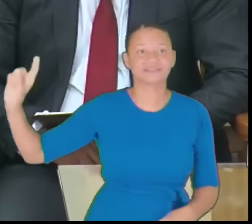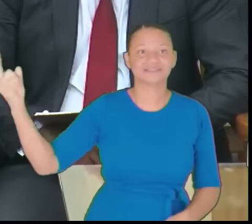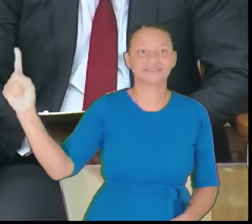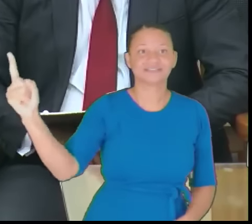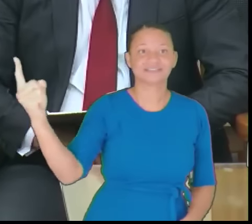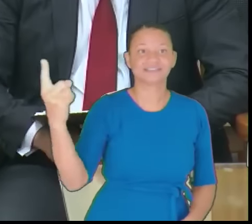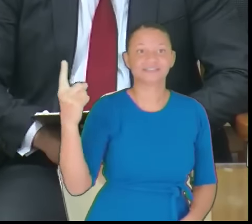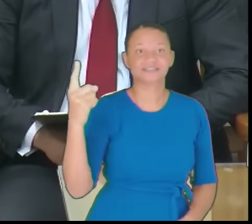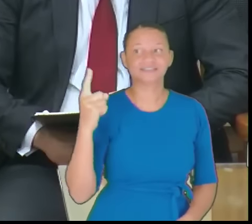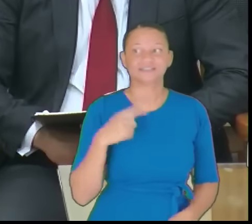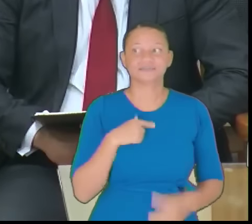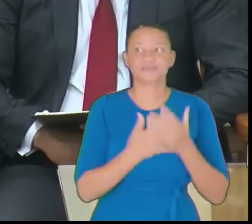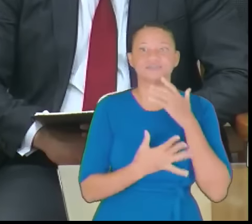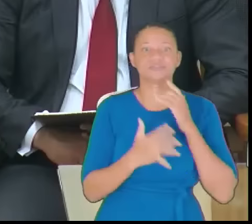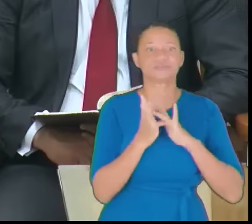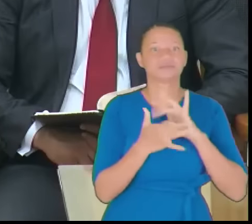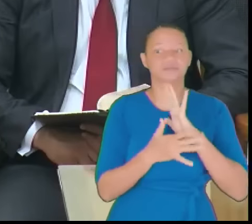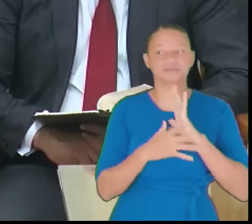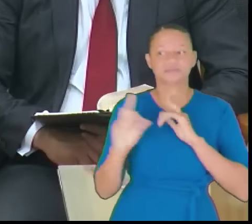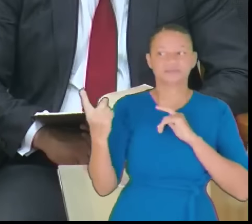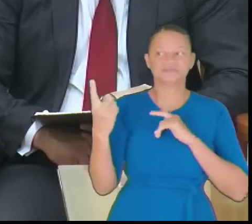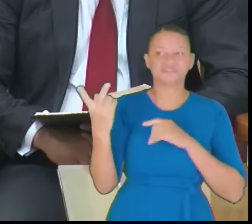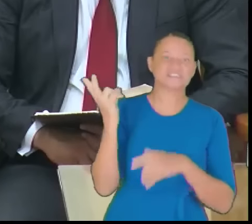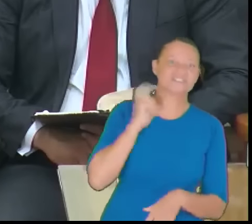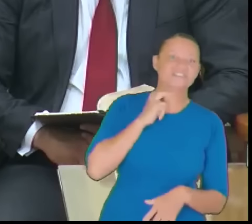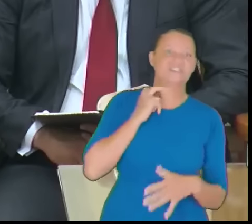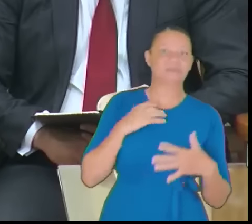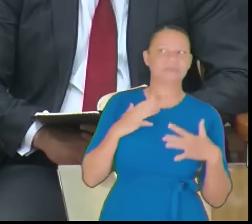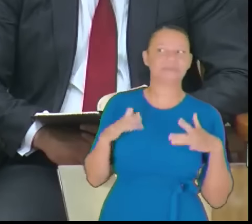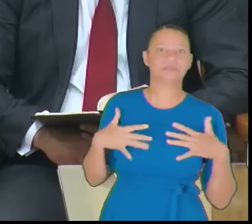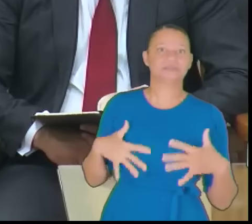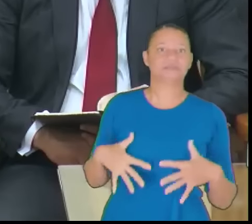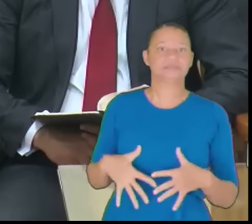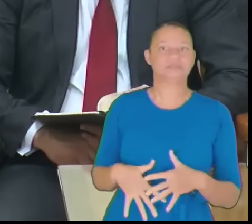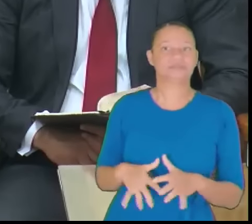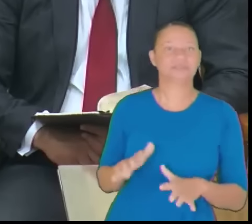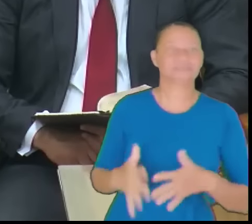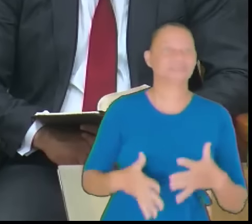gente, a gente, sangue de Jesus tem poder. Será que ele vai me morder, meu Deus? Glória a Deus.